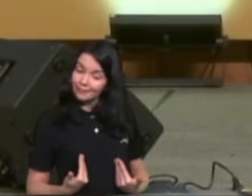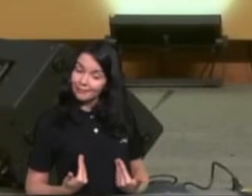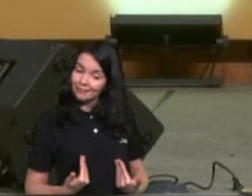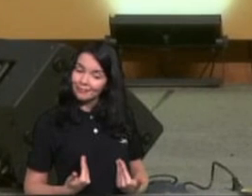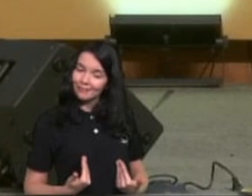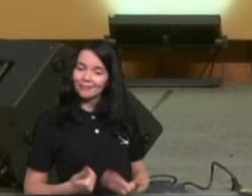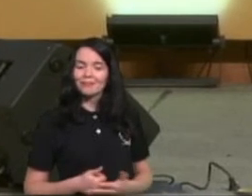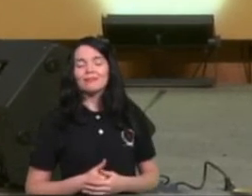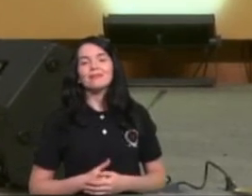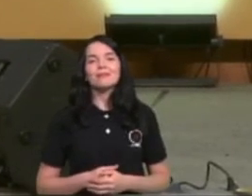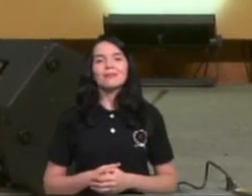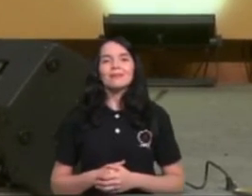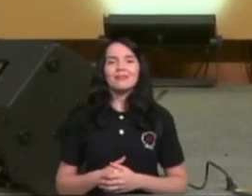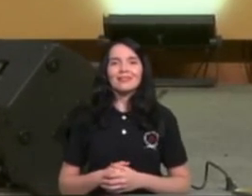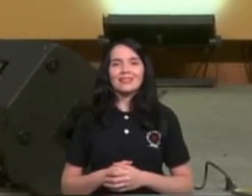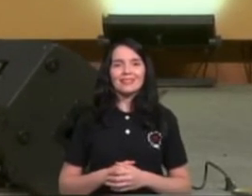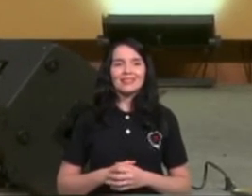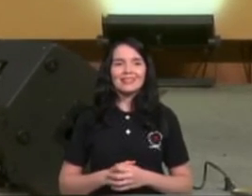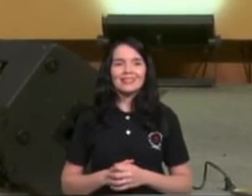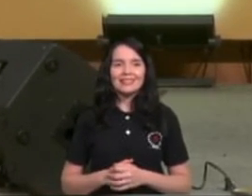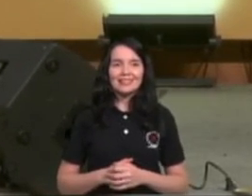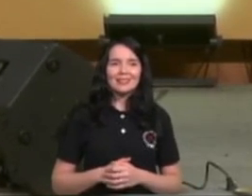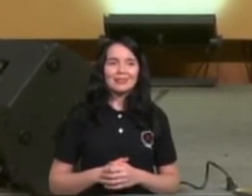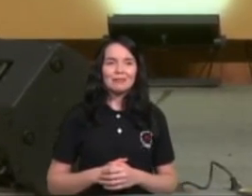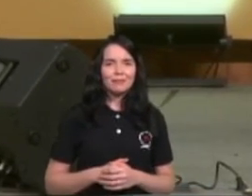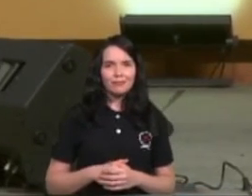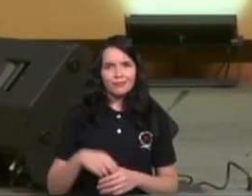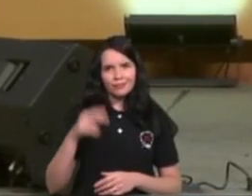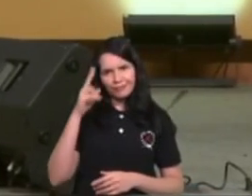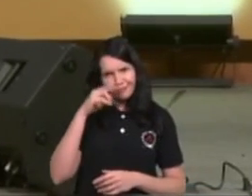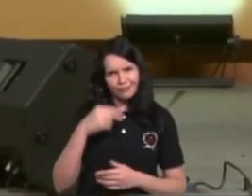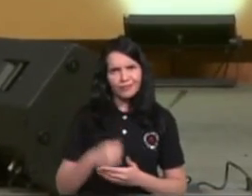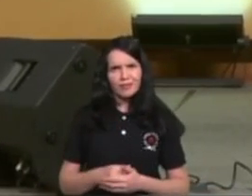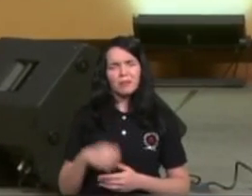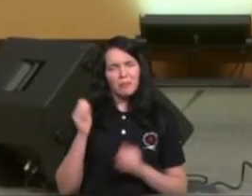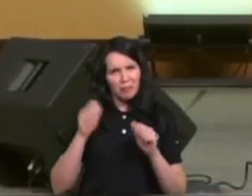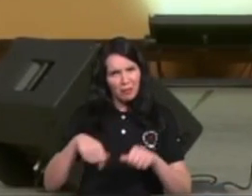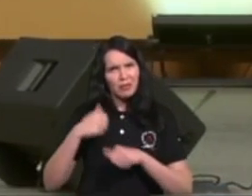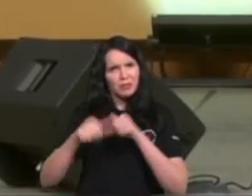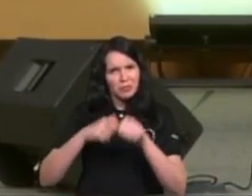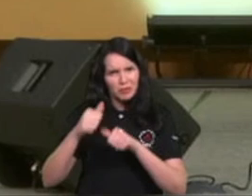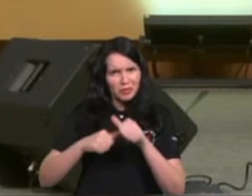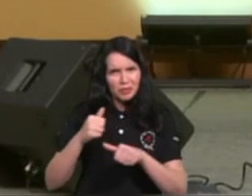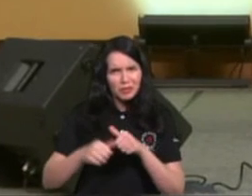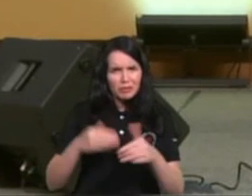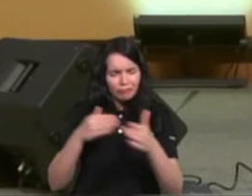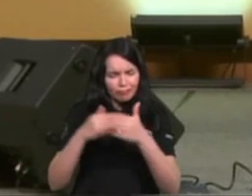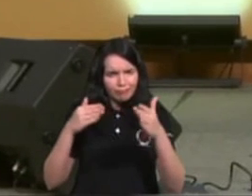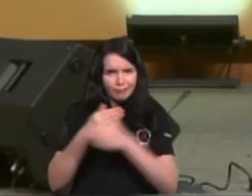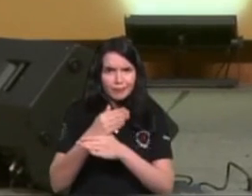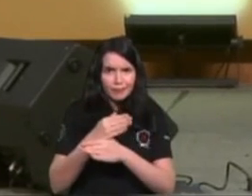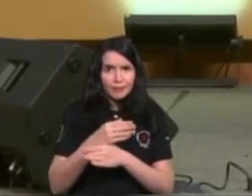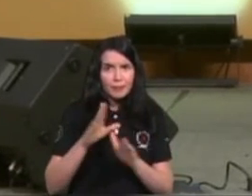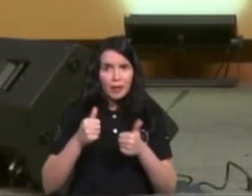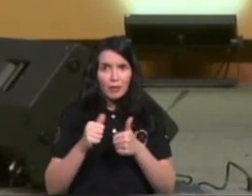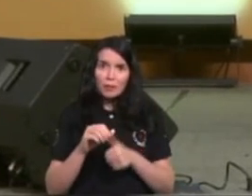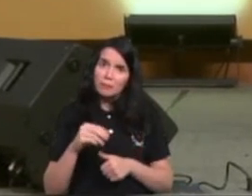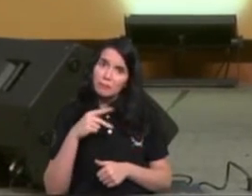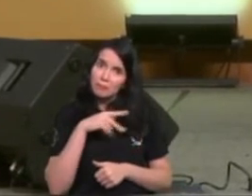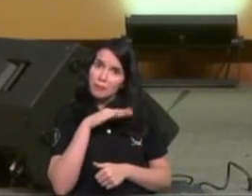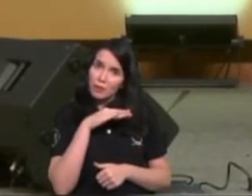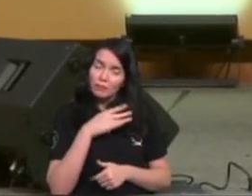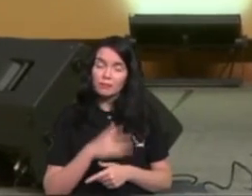Gabriela a festa de história para você pode mudar você pode romper com a história para melhor e para pior Qual é a